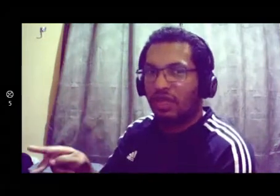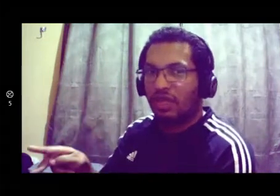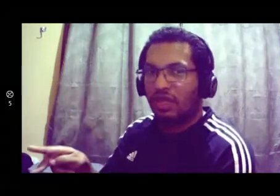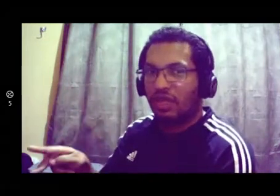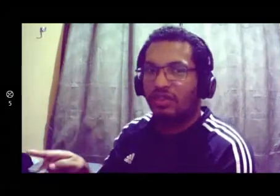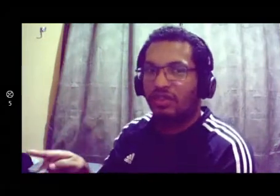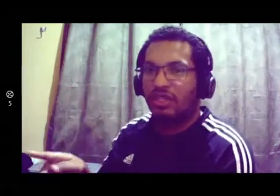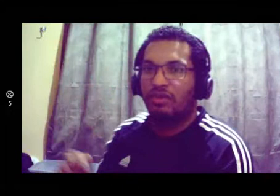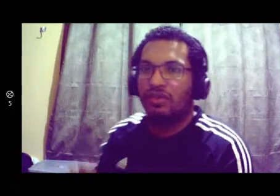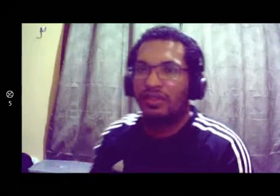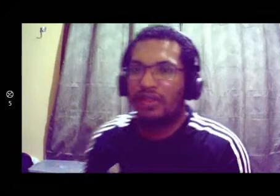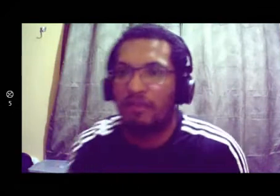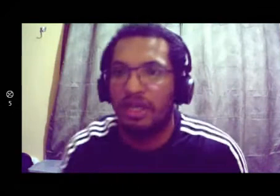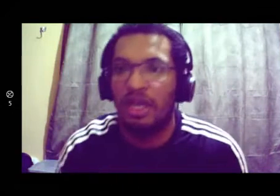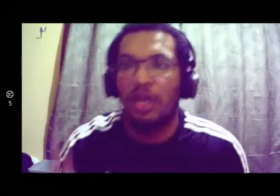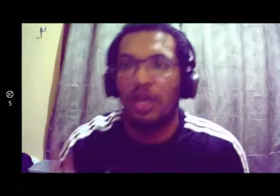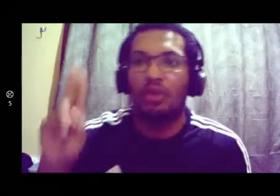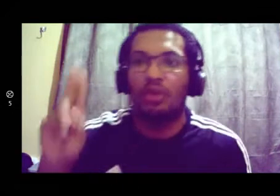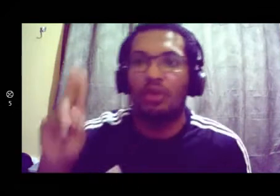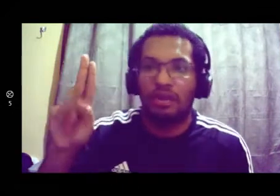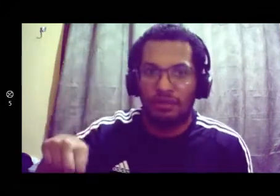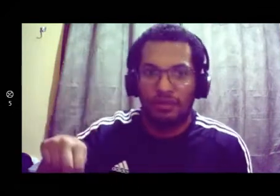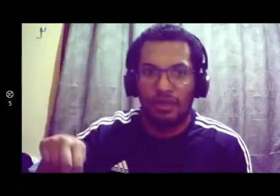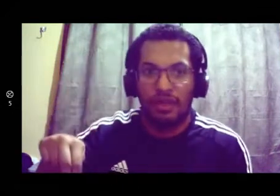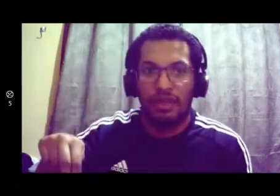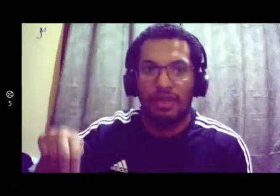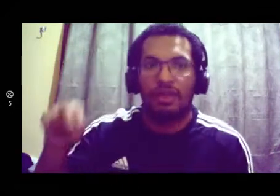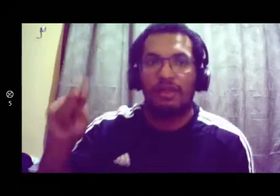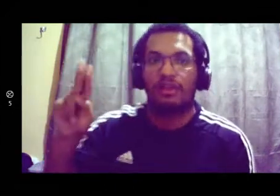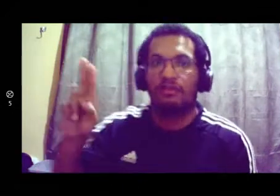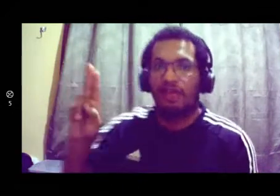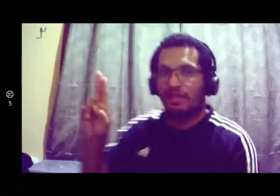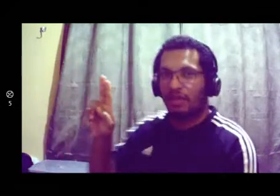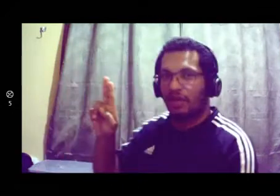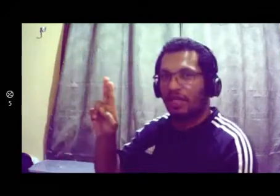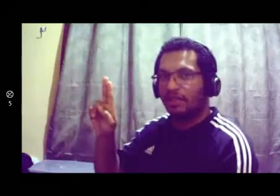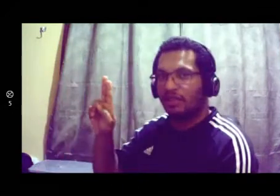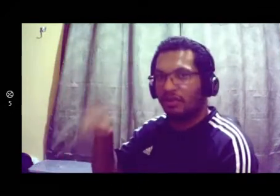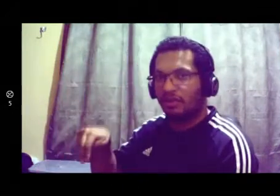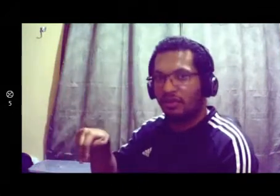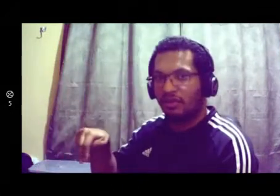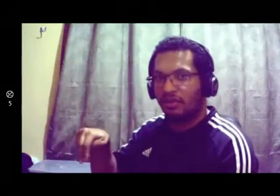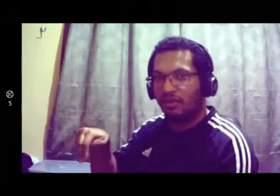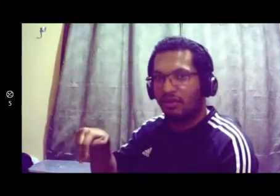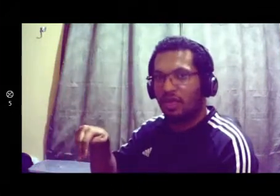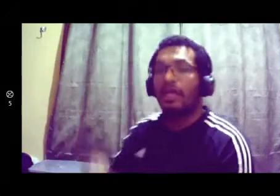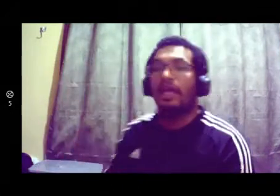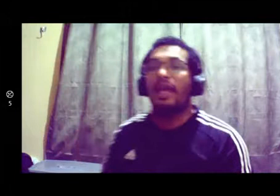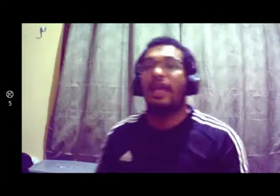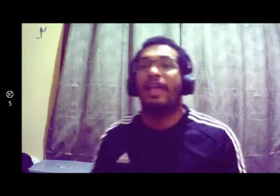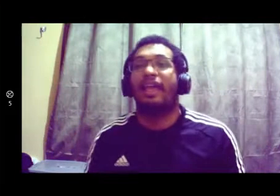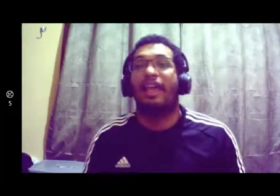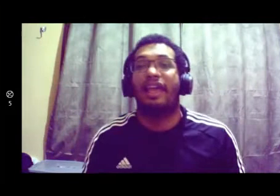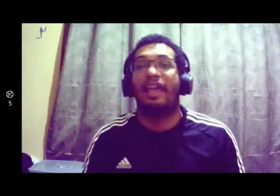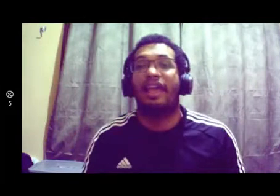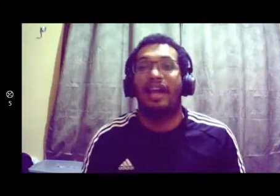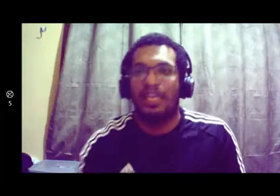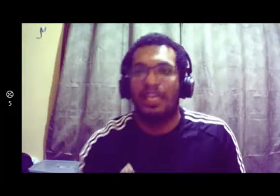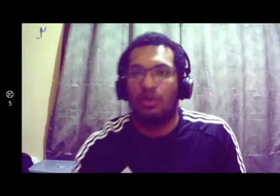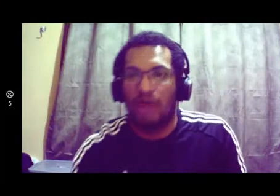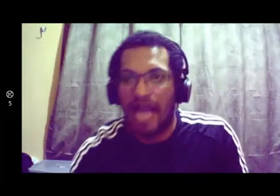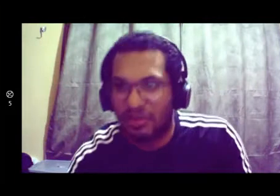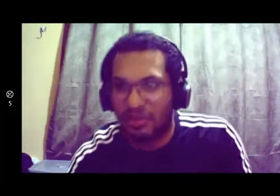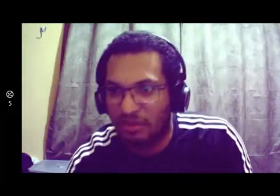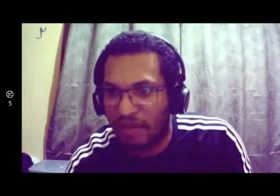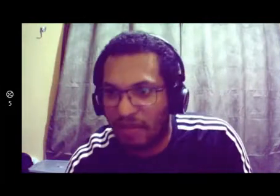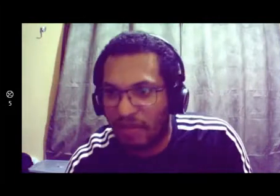Faz 4 movimentozinhos, sempre. Nunca. Então faz assim, ó, Nzinho. Nunca. Aqui